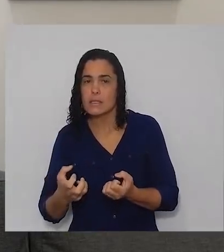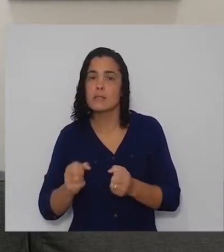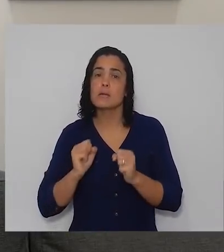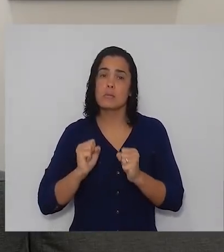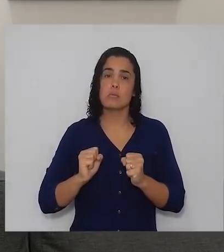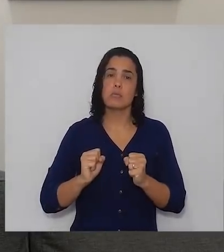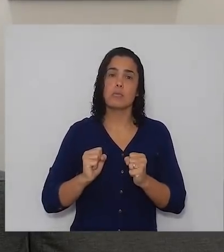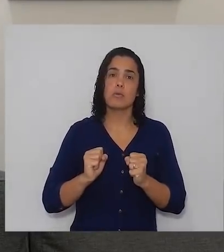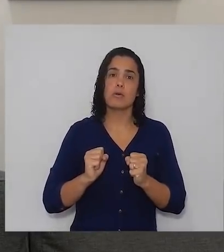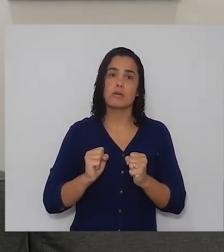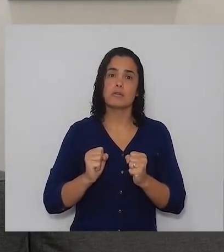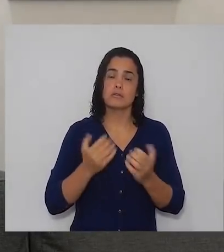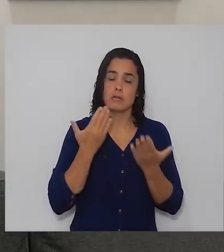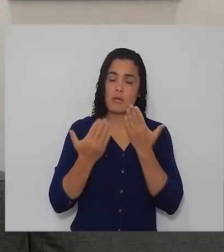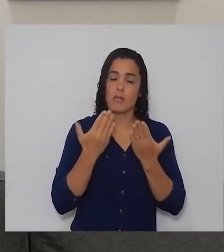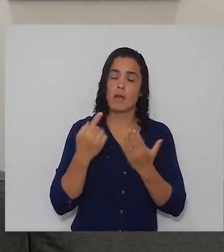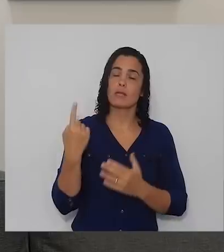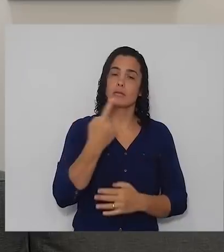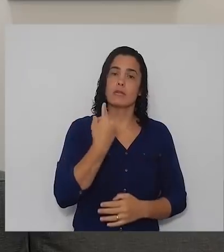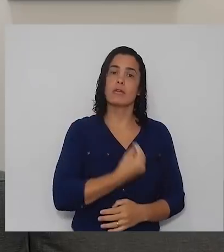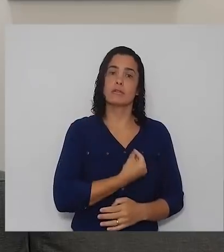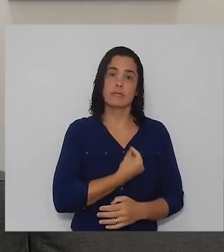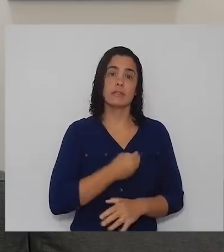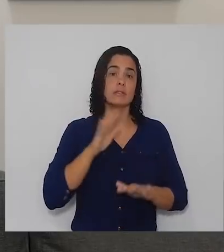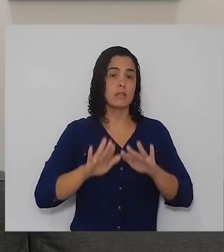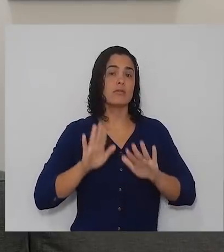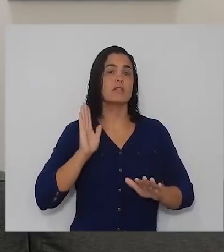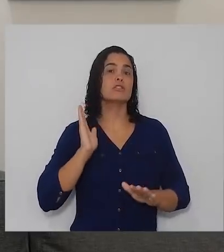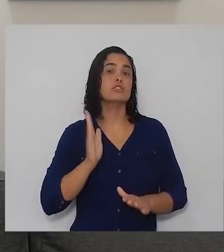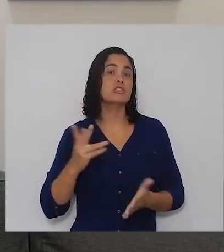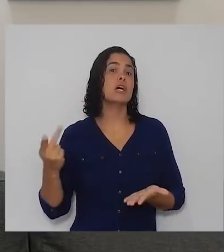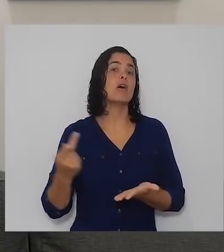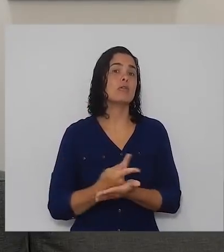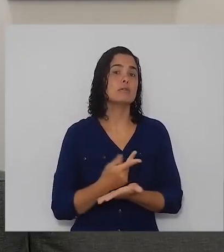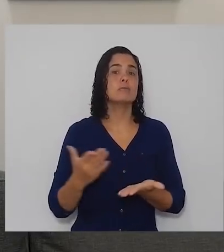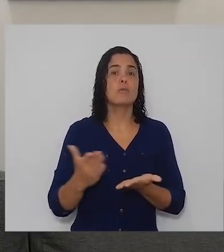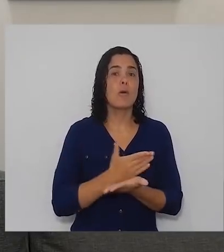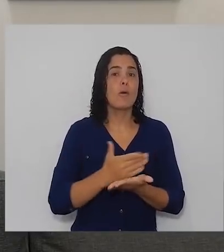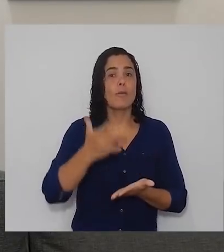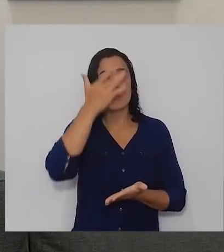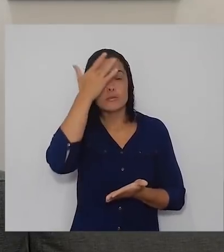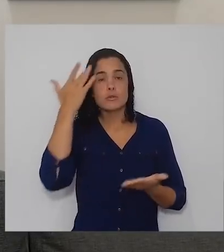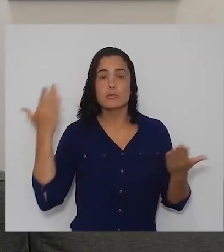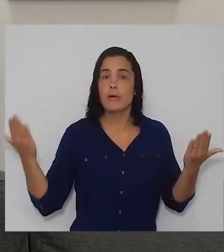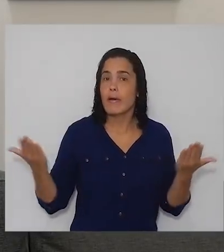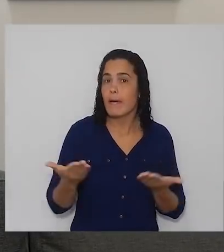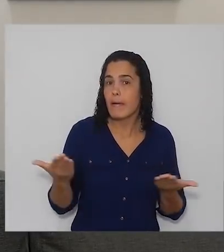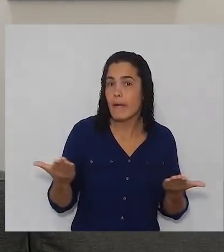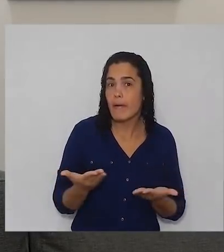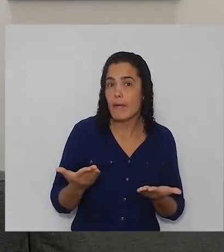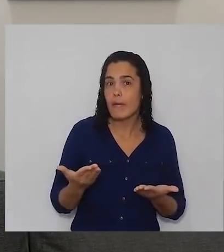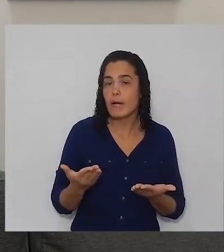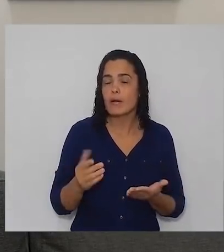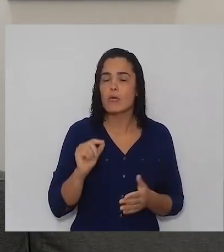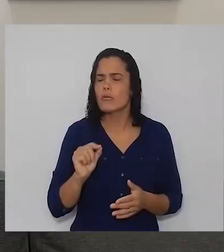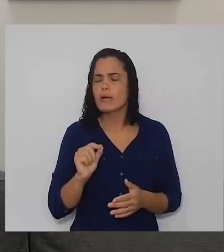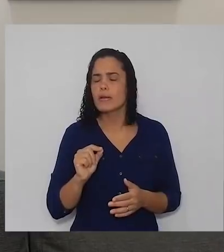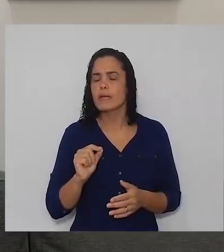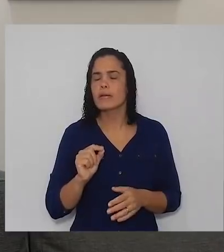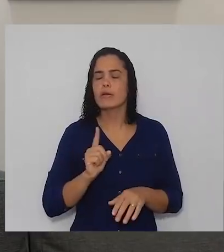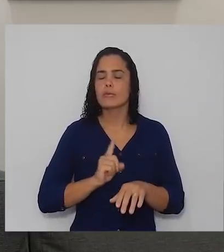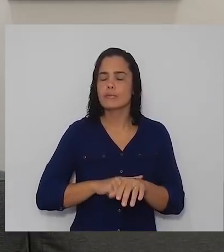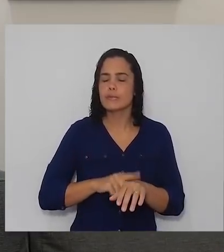a qualquer momento. Talvez alguns estejam vivendo neste tempo, um tempo de ribeiros